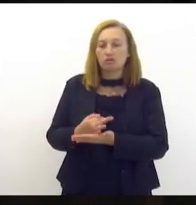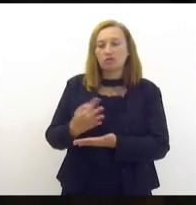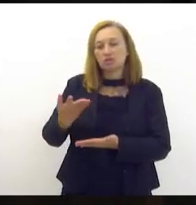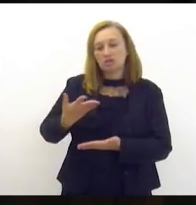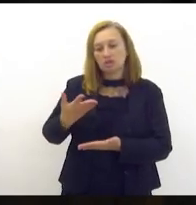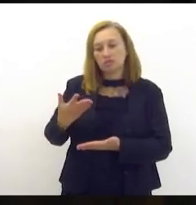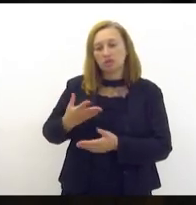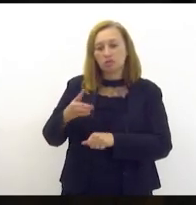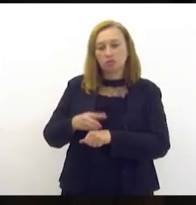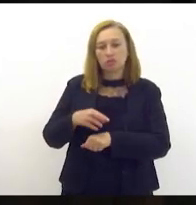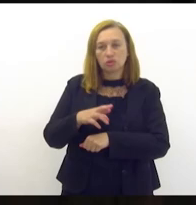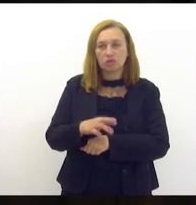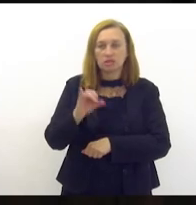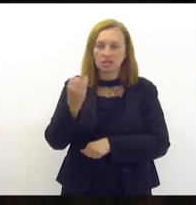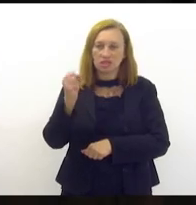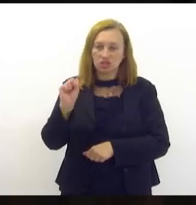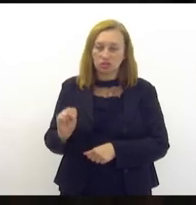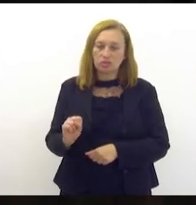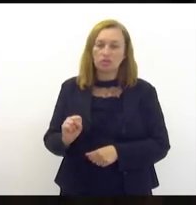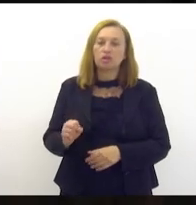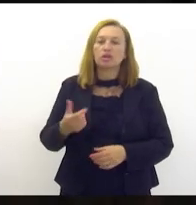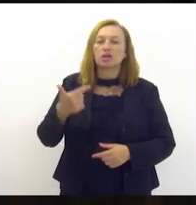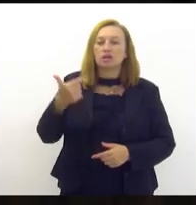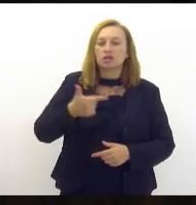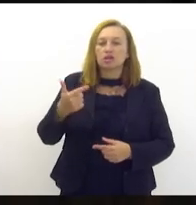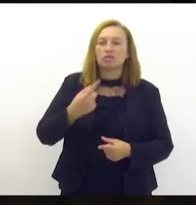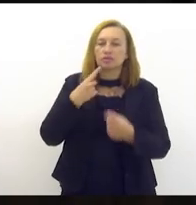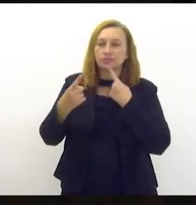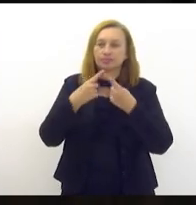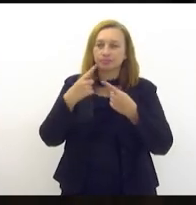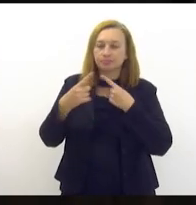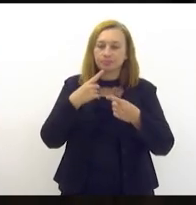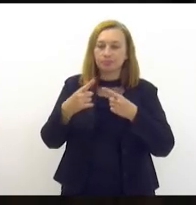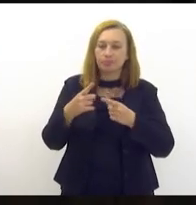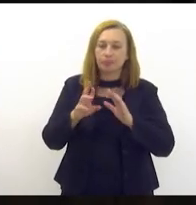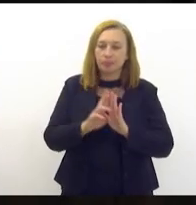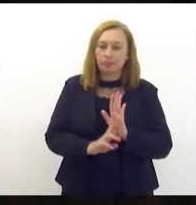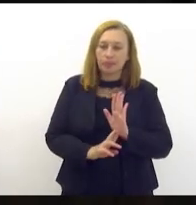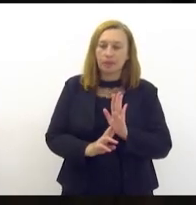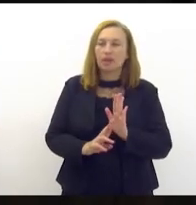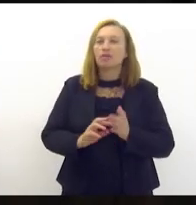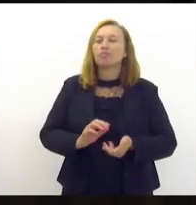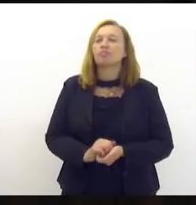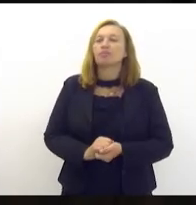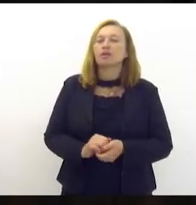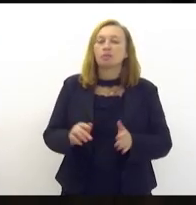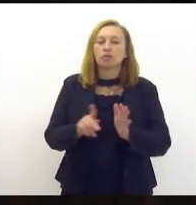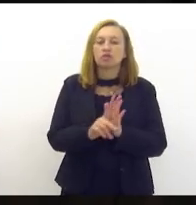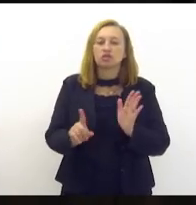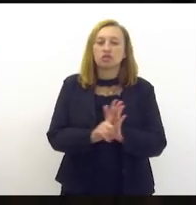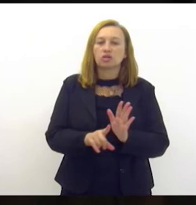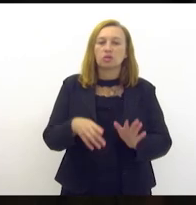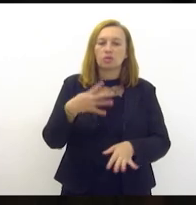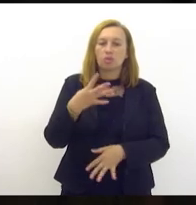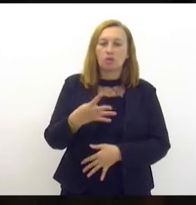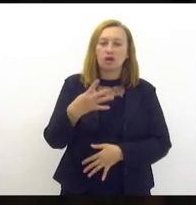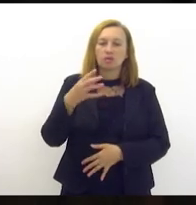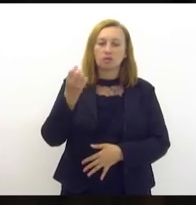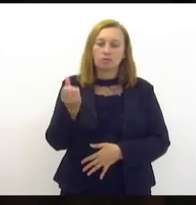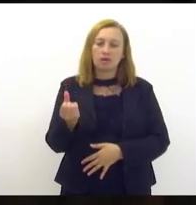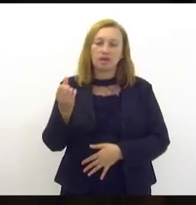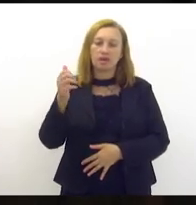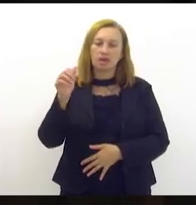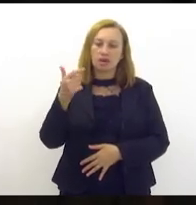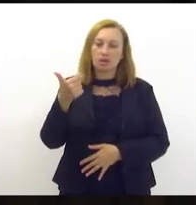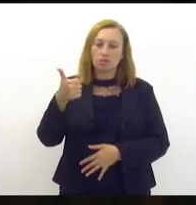amigo doutor Serginho. Anuncio, em segunda discussão, redação do vencido, projeto de lei número 461-A